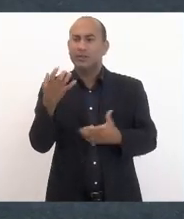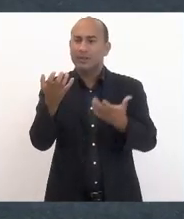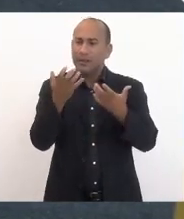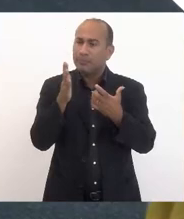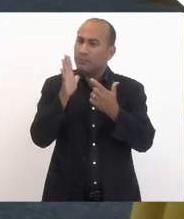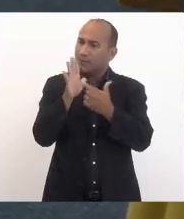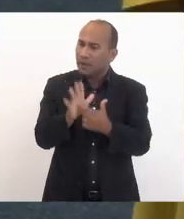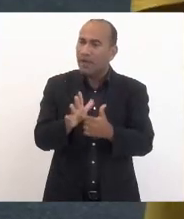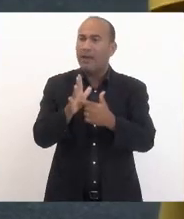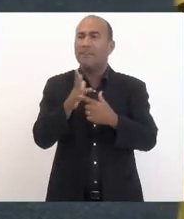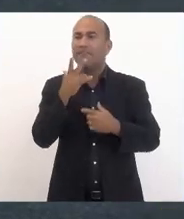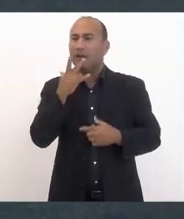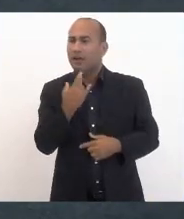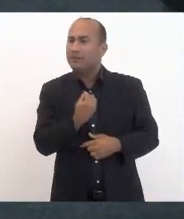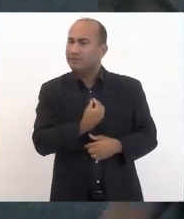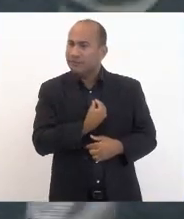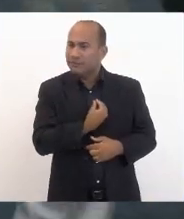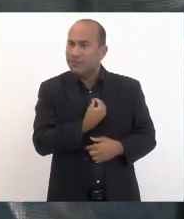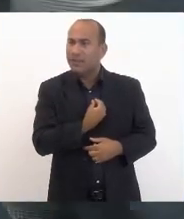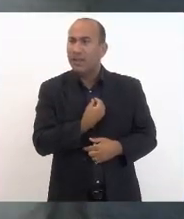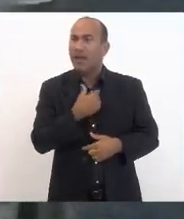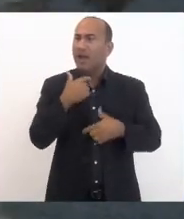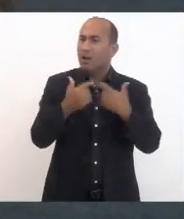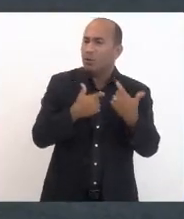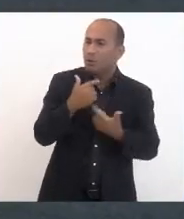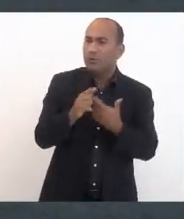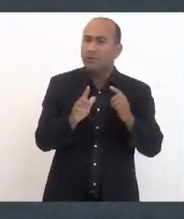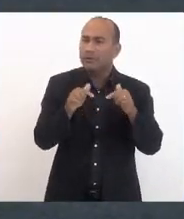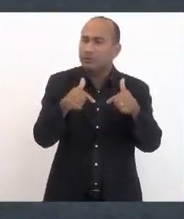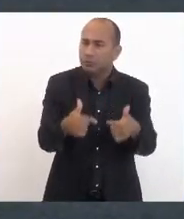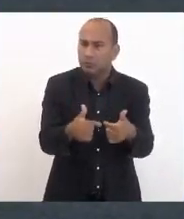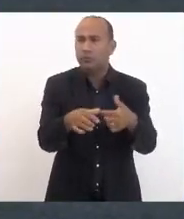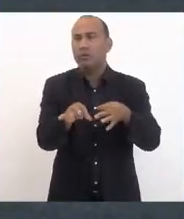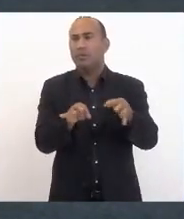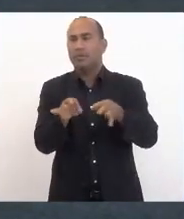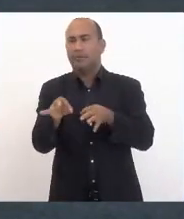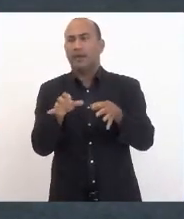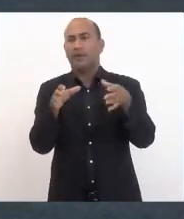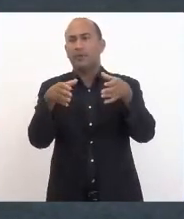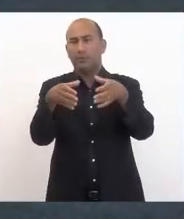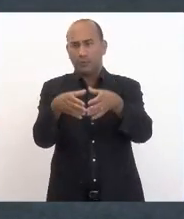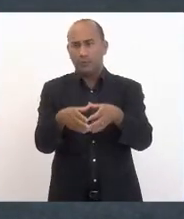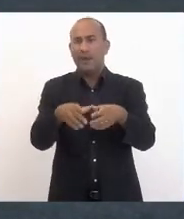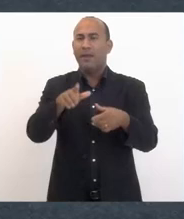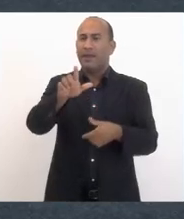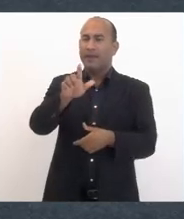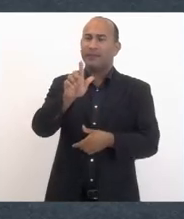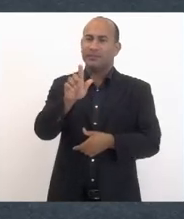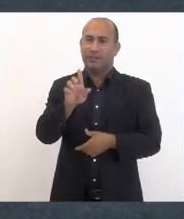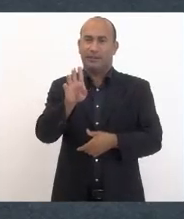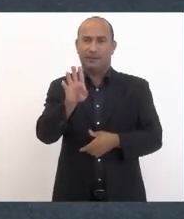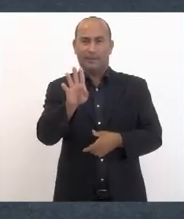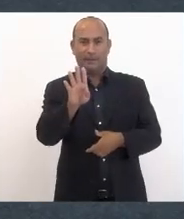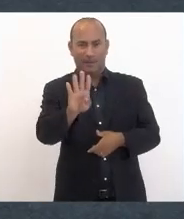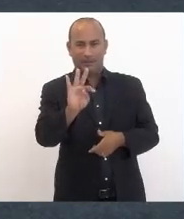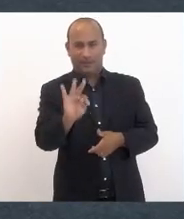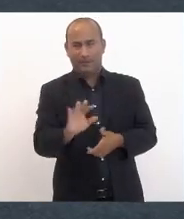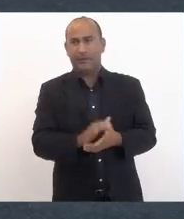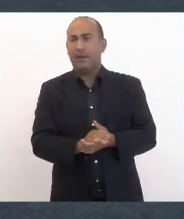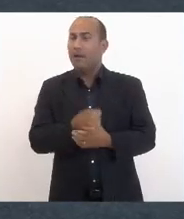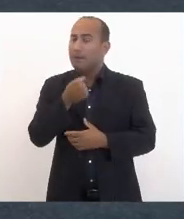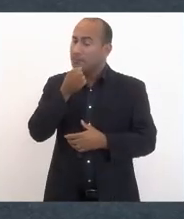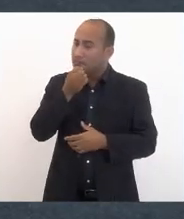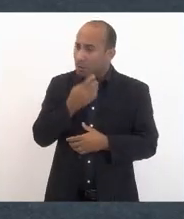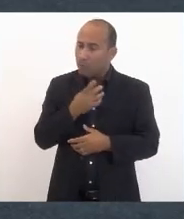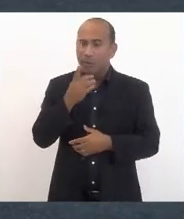reafirmar. Viva, portanto, a luta, o movimento, a organização da comunidade LGBTQIA+, do Rio de Janeiro. Que bom que o